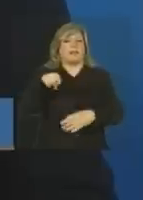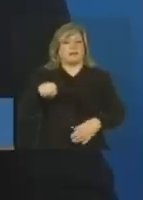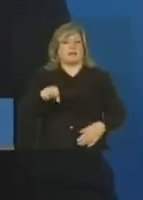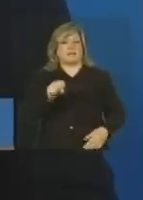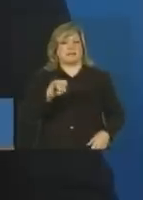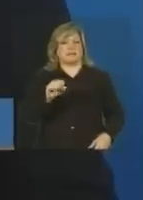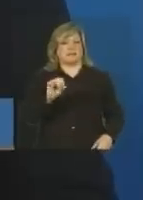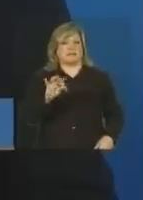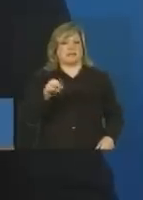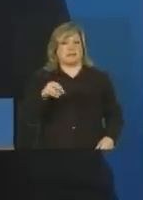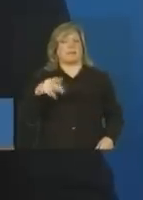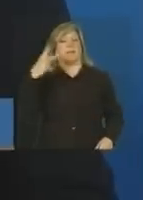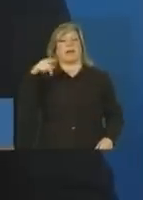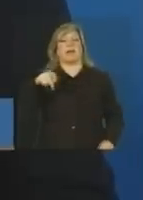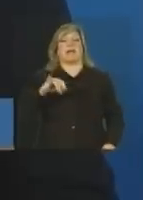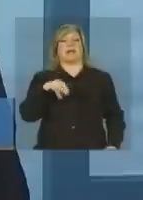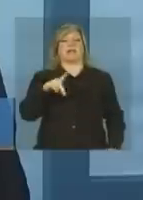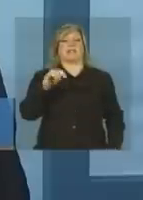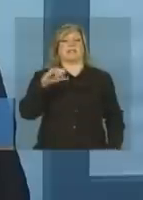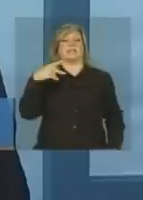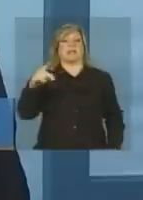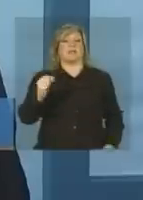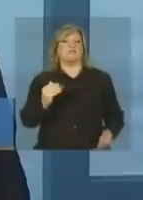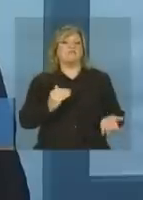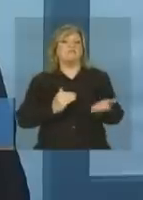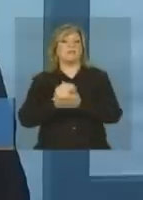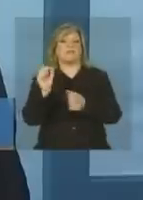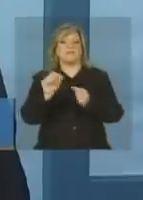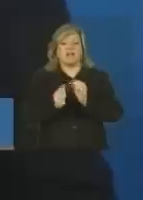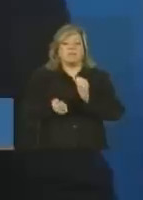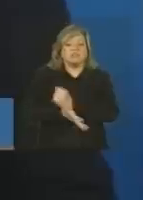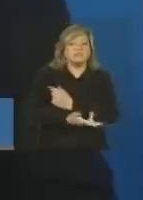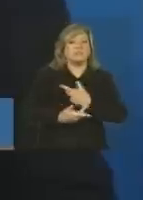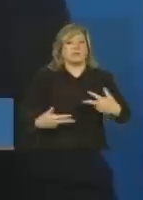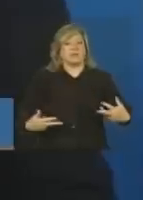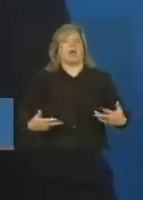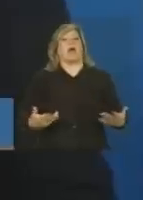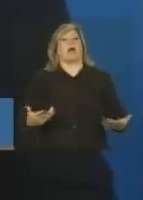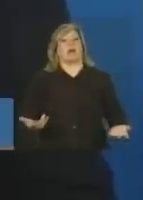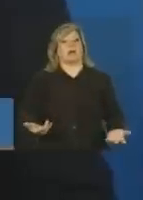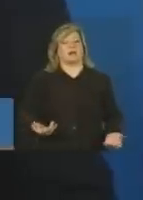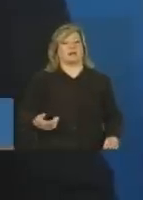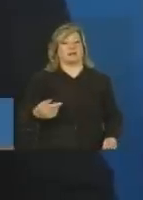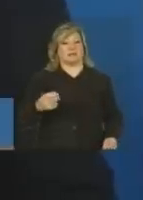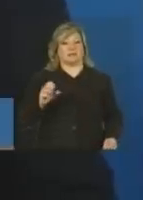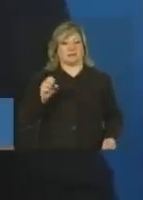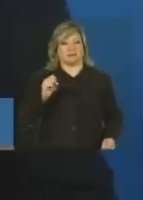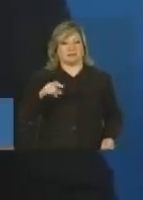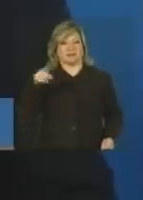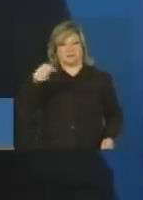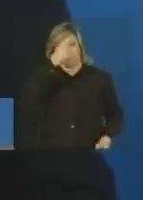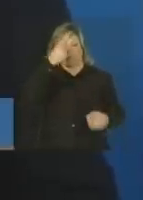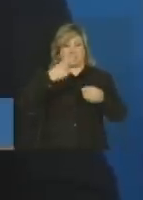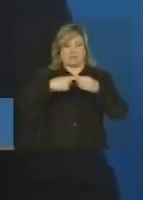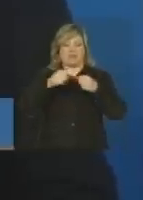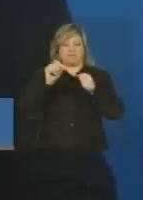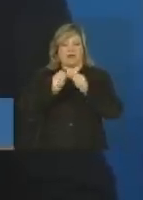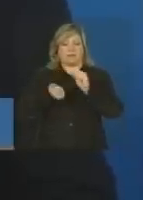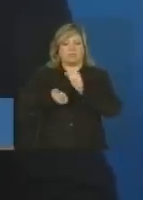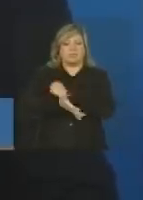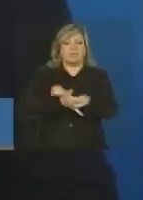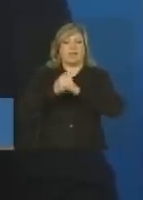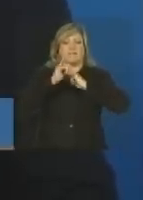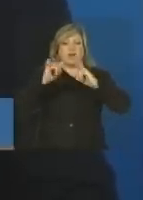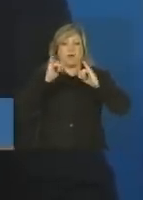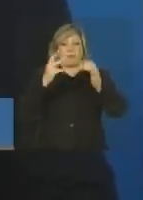dele fosse aumentado. Né? Então, se o município ele burla o sistema, presta uma